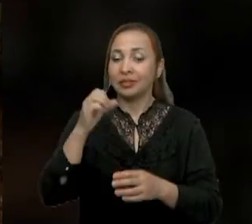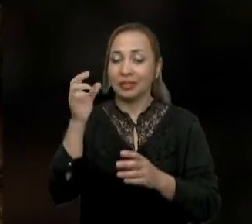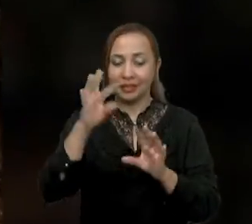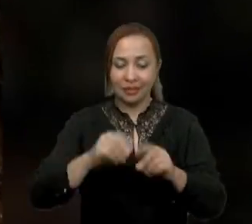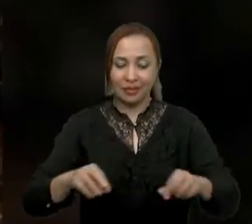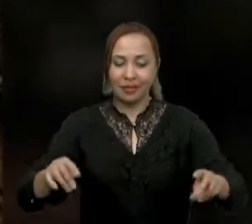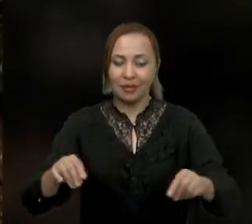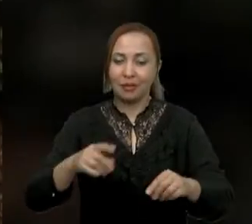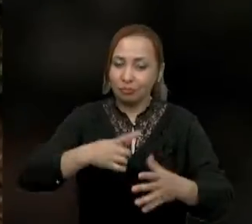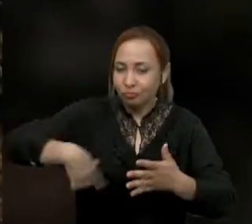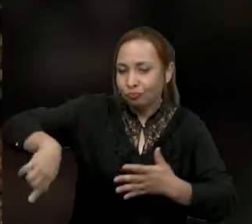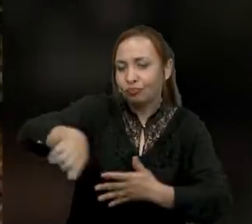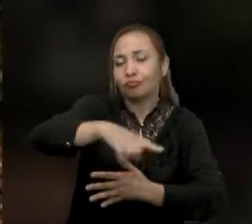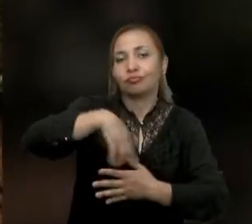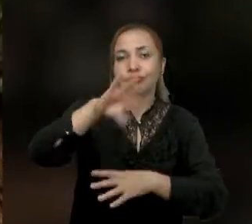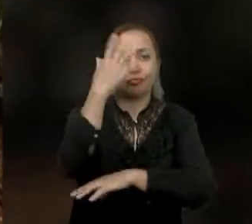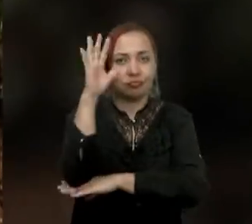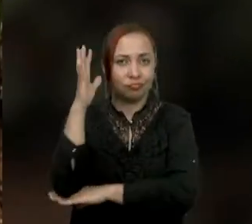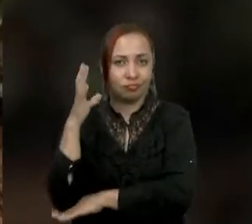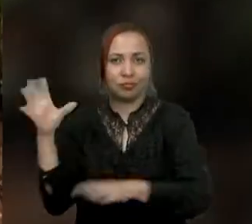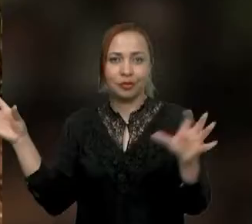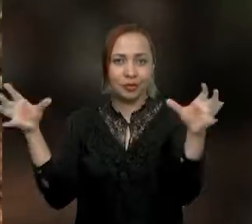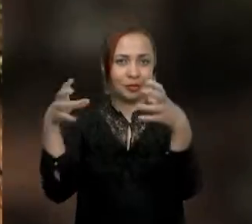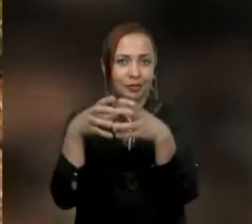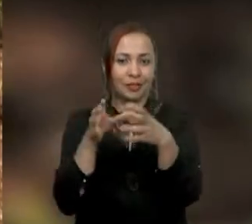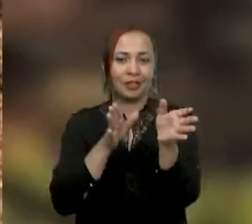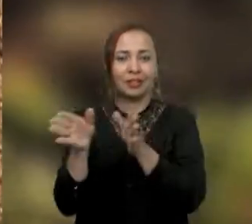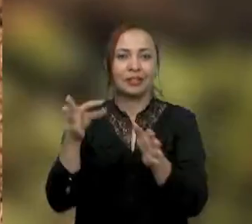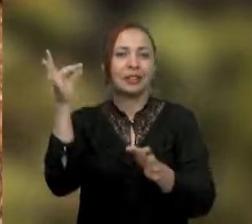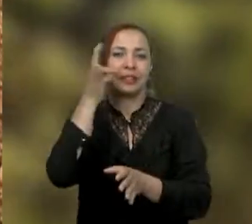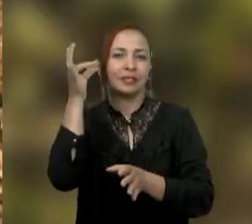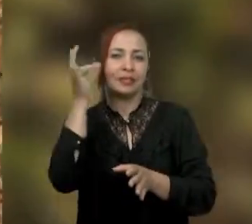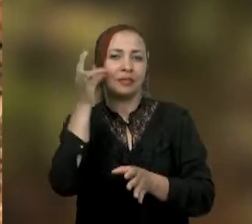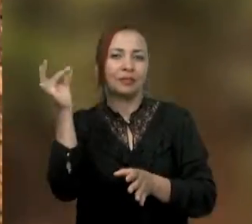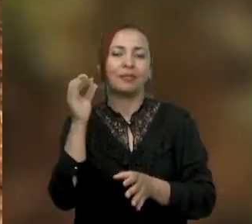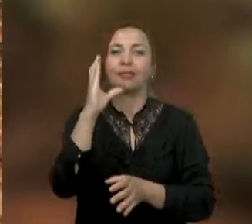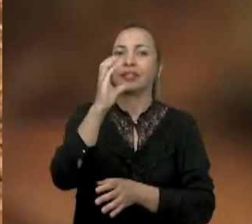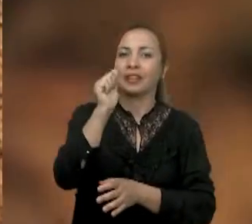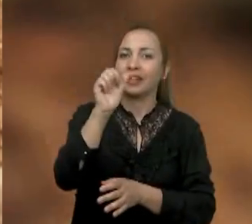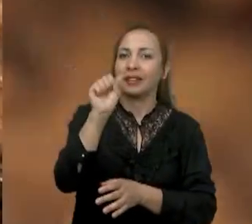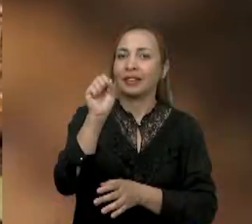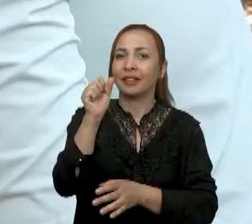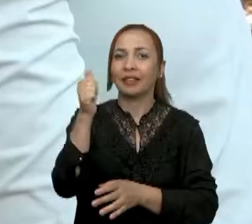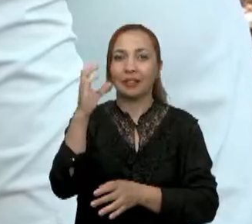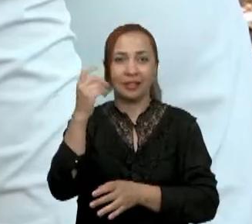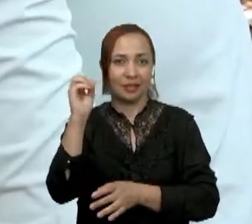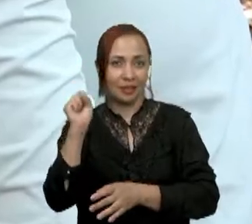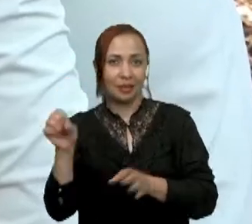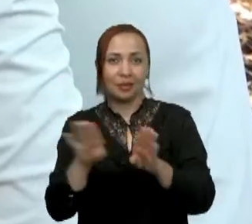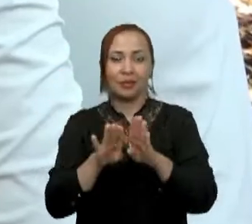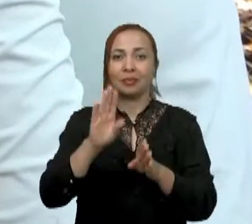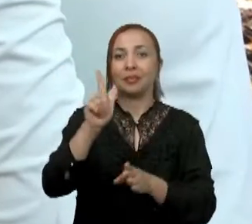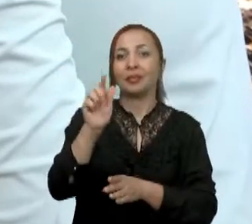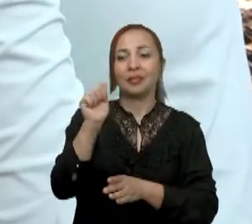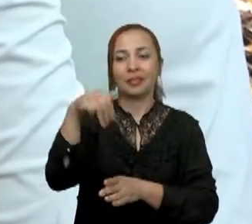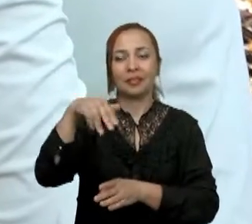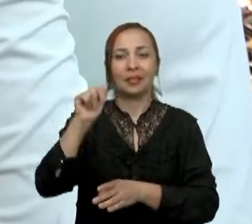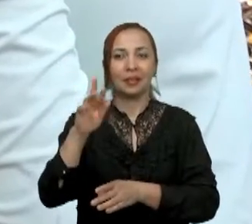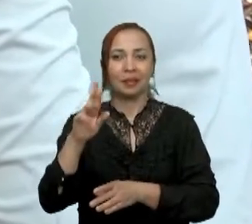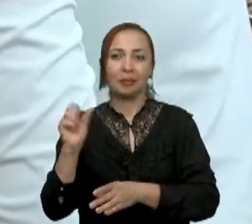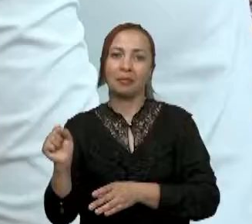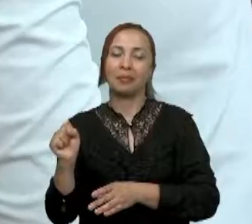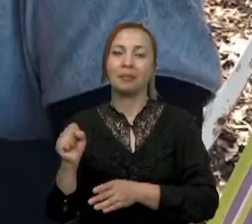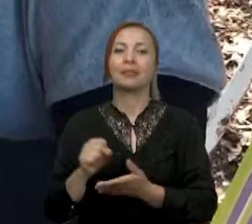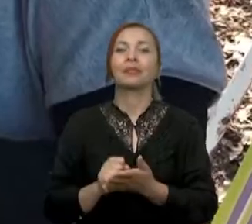circulando por essa área de mata fechada entre eles ratos casacos e gambás a cada captura Os